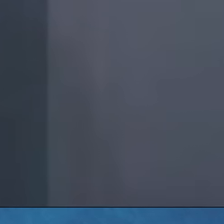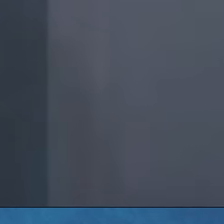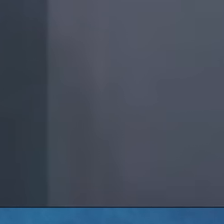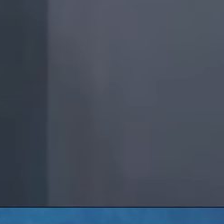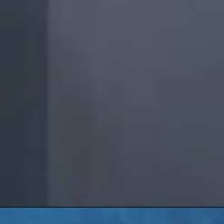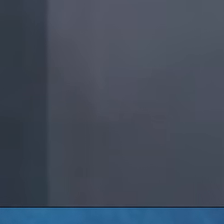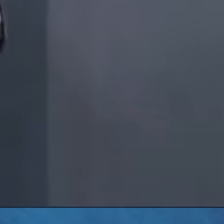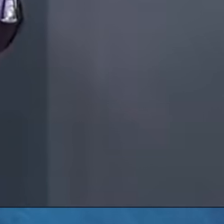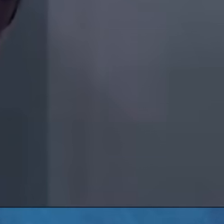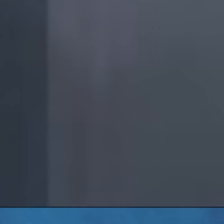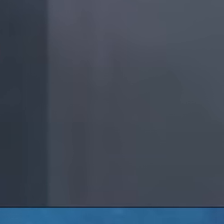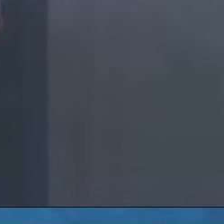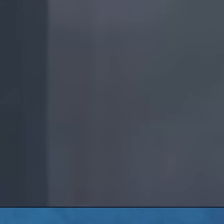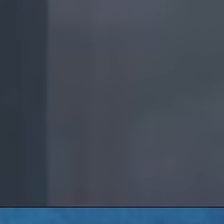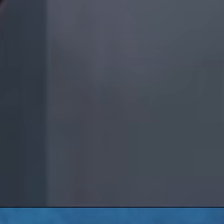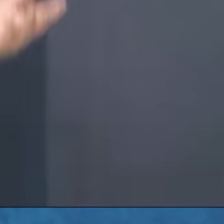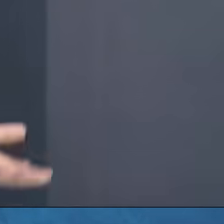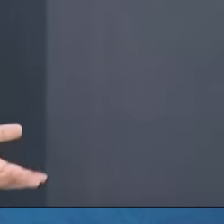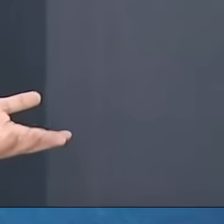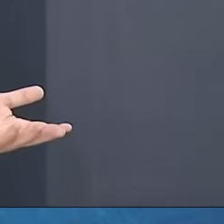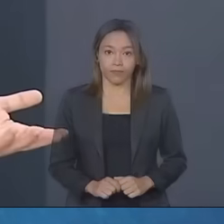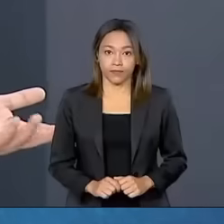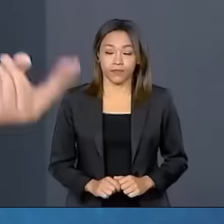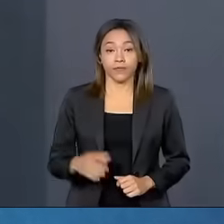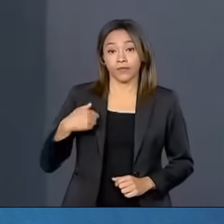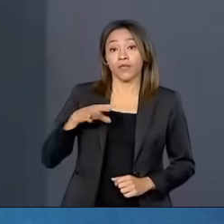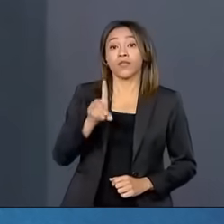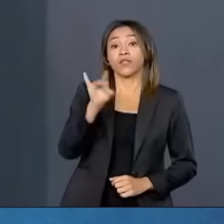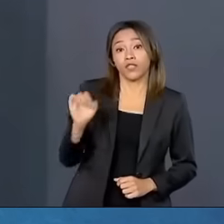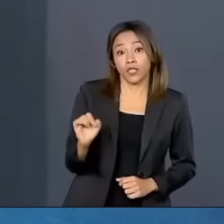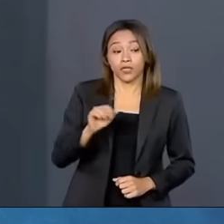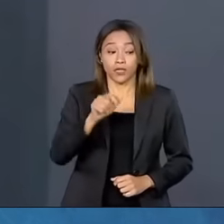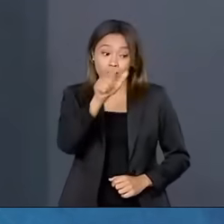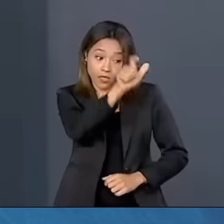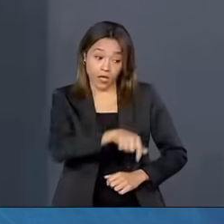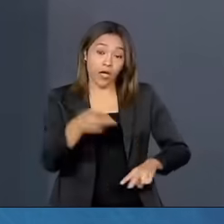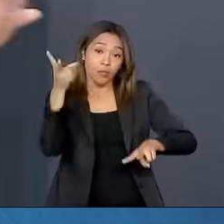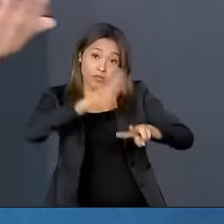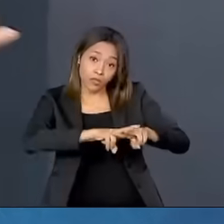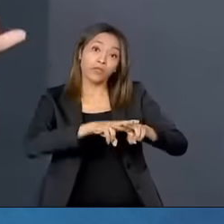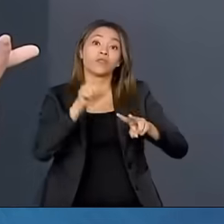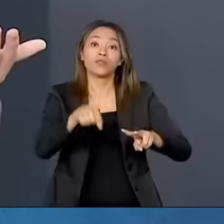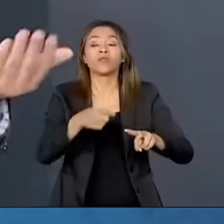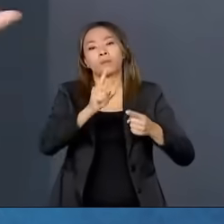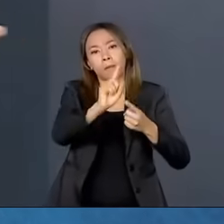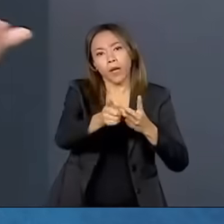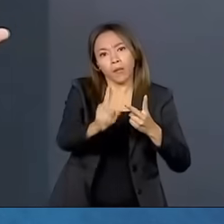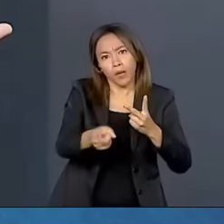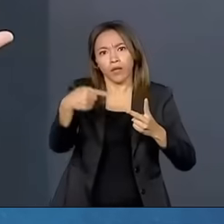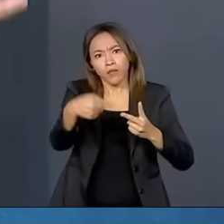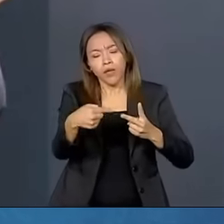tem dias que executa 30 mandados de busca e apreensão e 2 mandados de prisão. E isso não está errado,